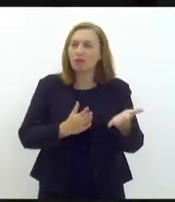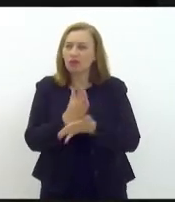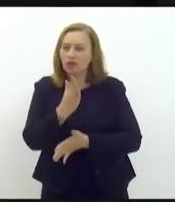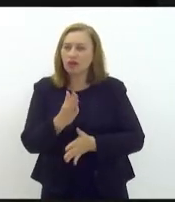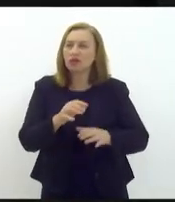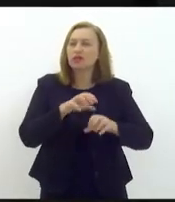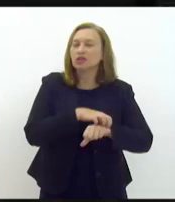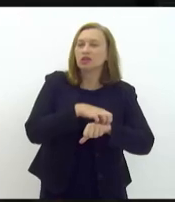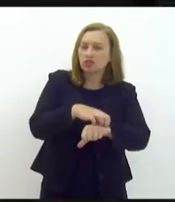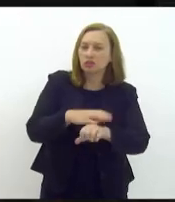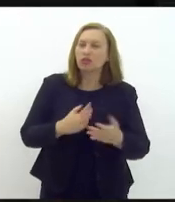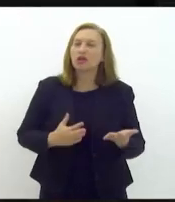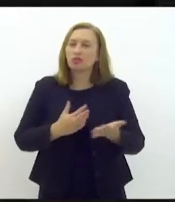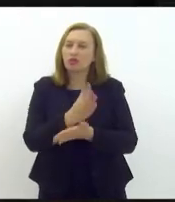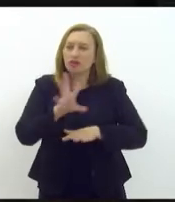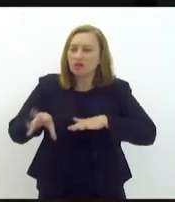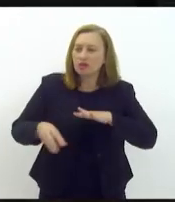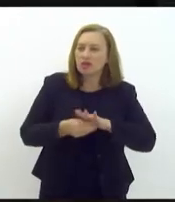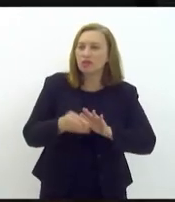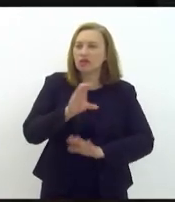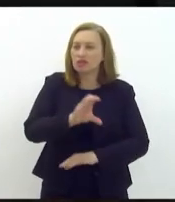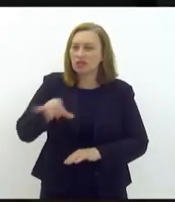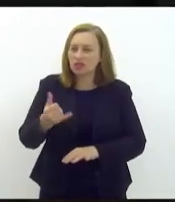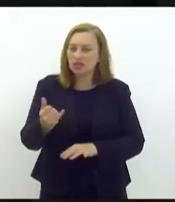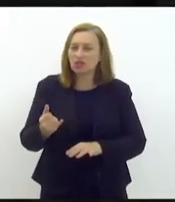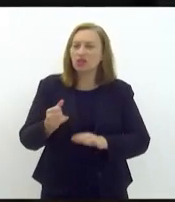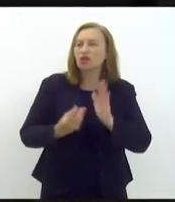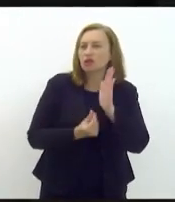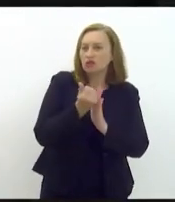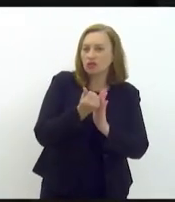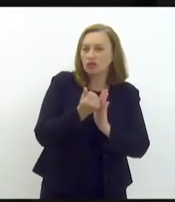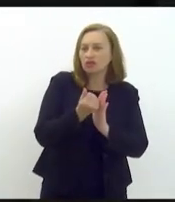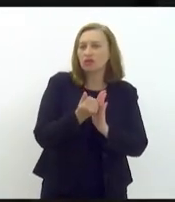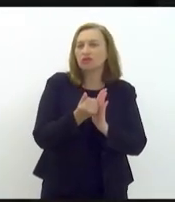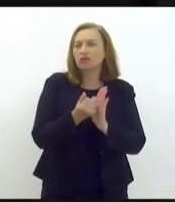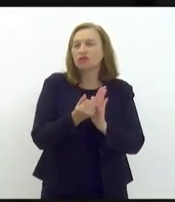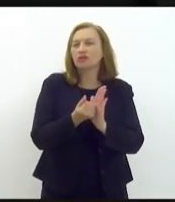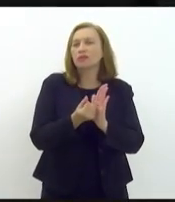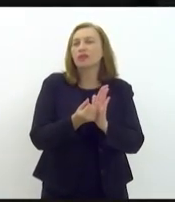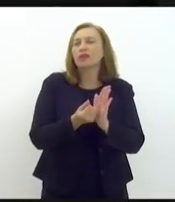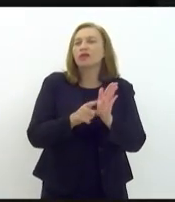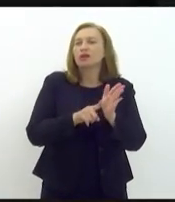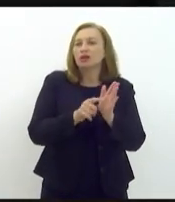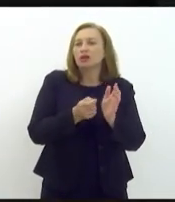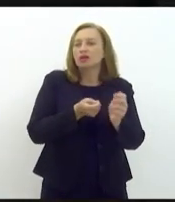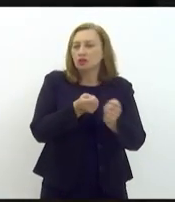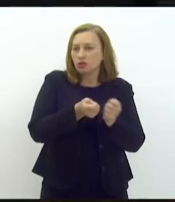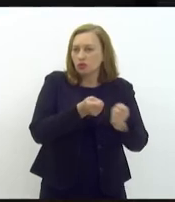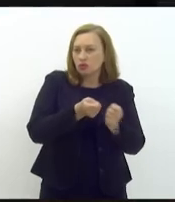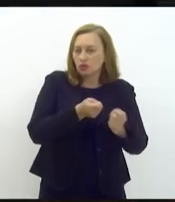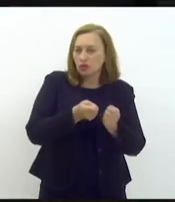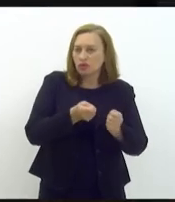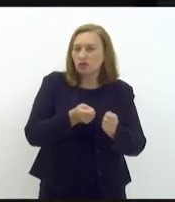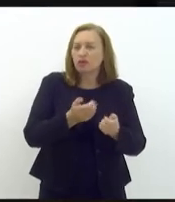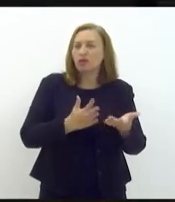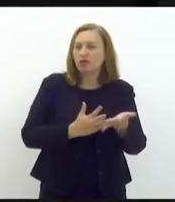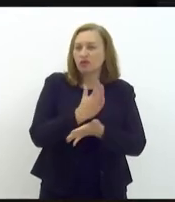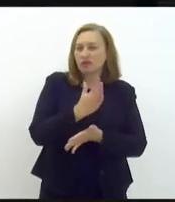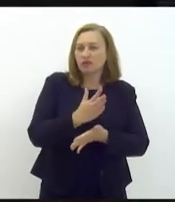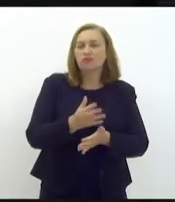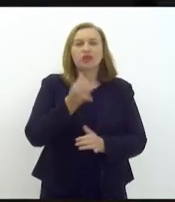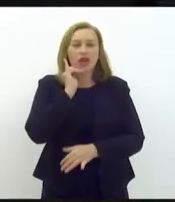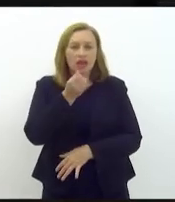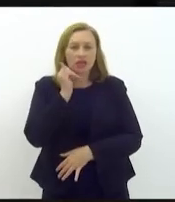transportes favorável com as emendas da ccj de orçamento Finanças fiscalização financeira controle favorável